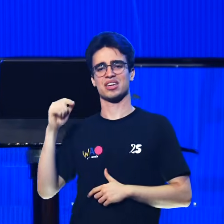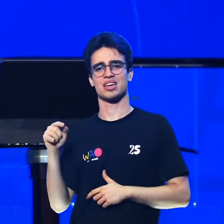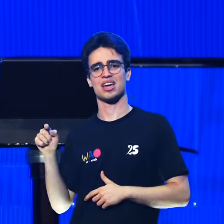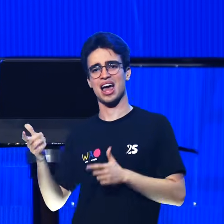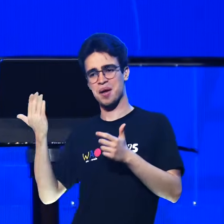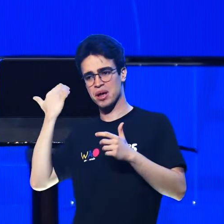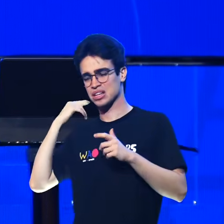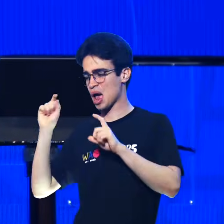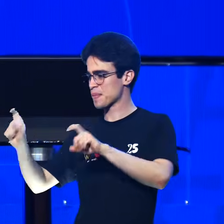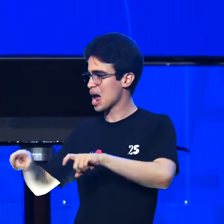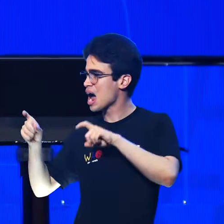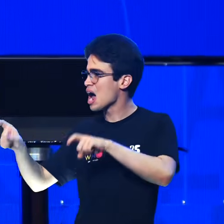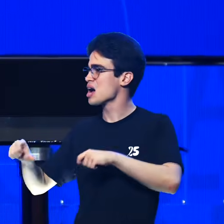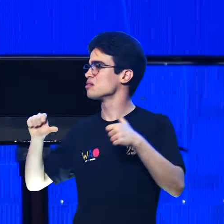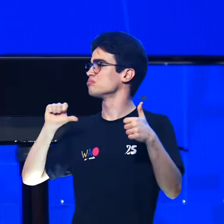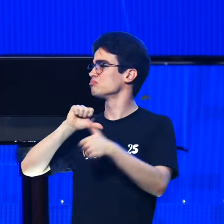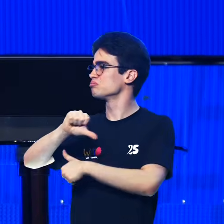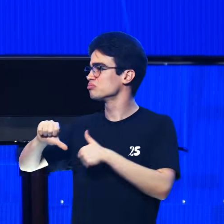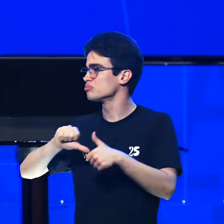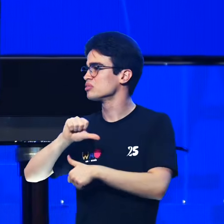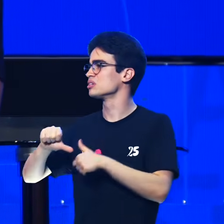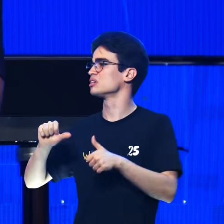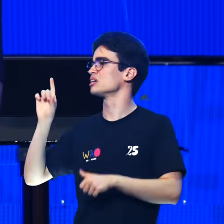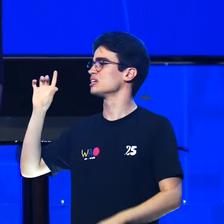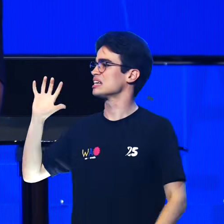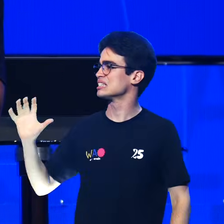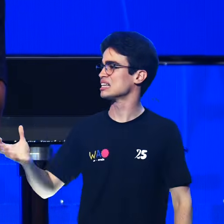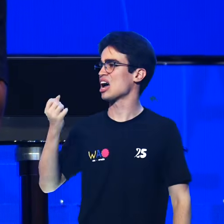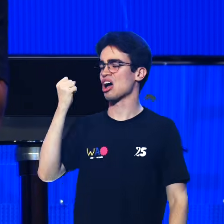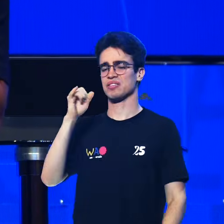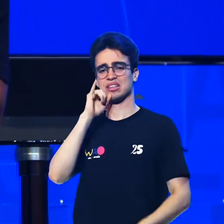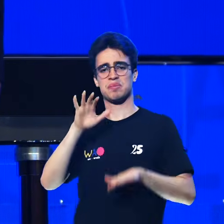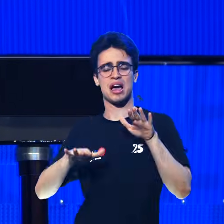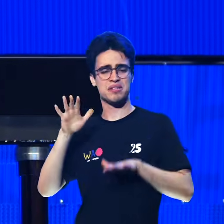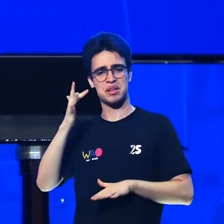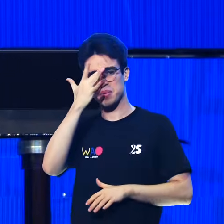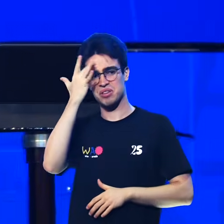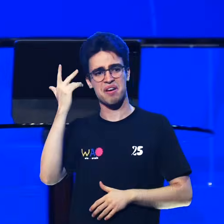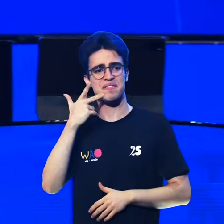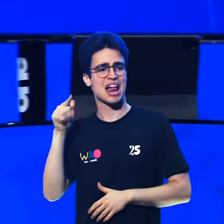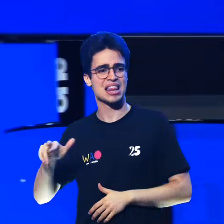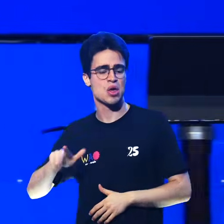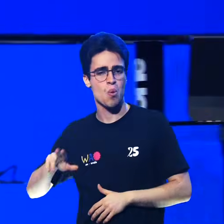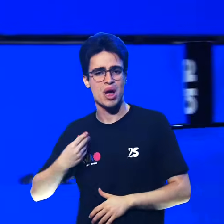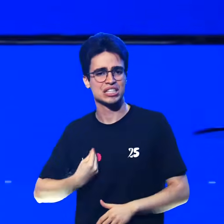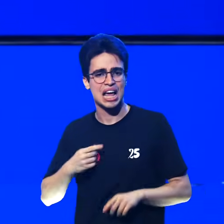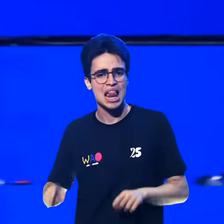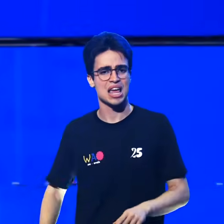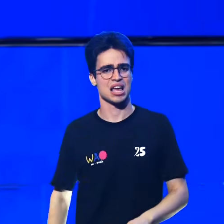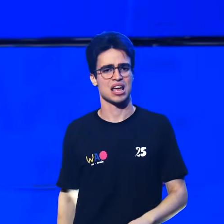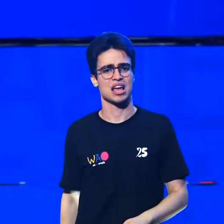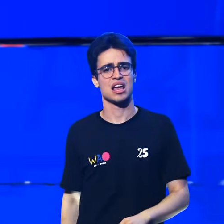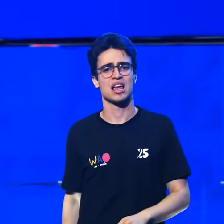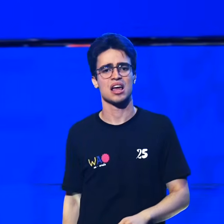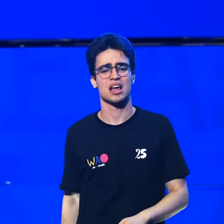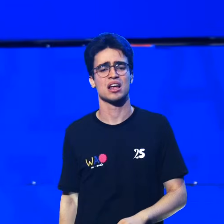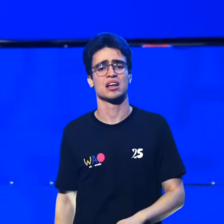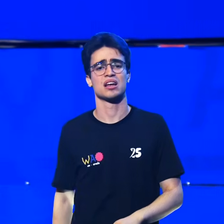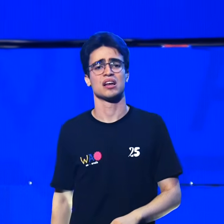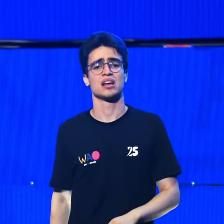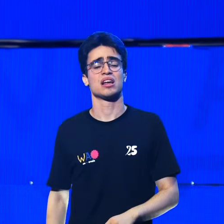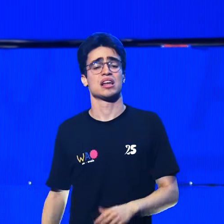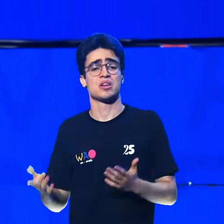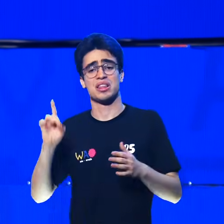pasto, e Deus move ele, mesmo quando todo mundo está dizendo que ele não podia estar ali. Eu poderia dizer para vocês que o movimento de Deus na